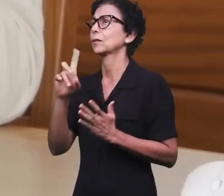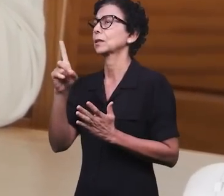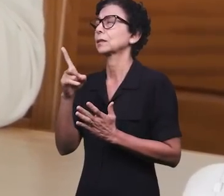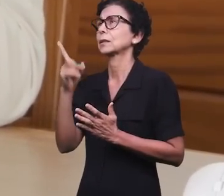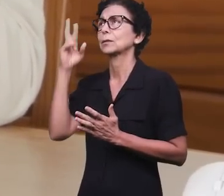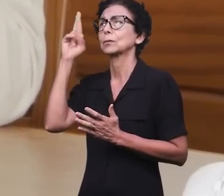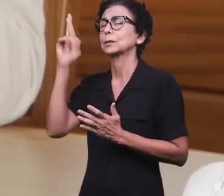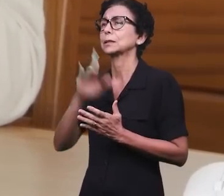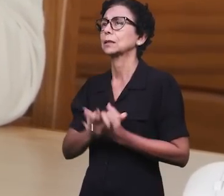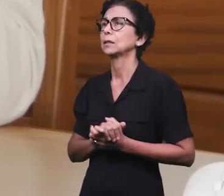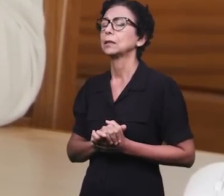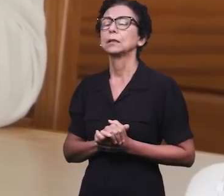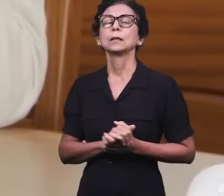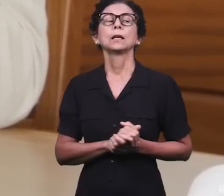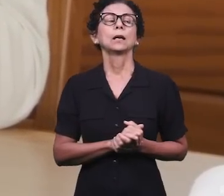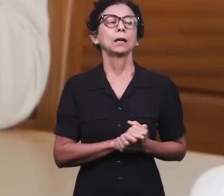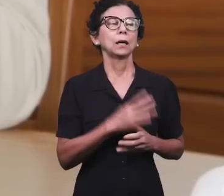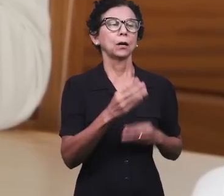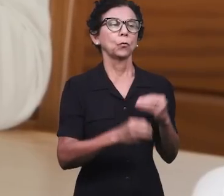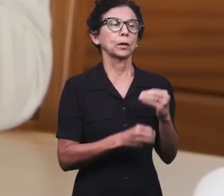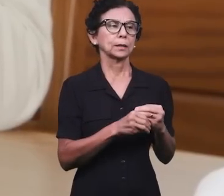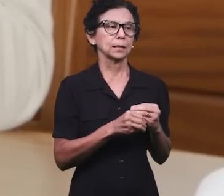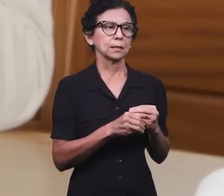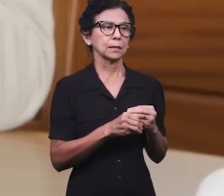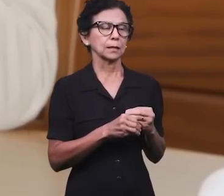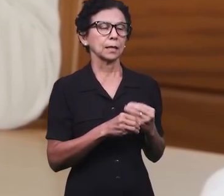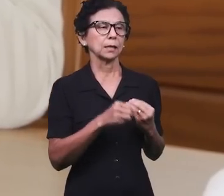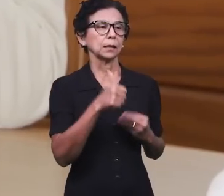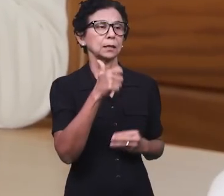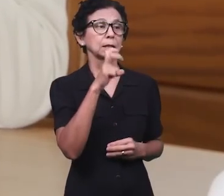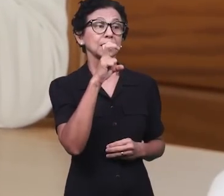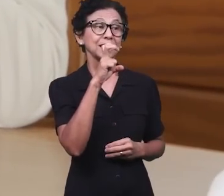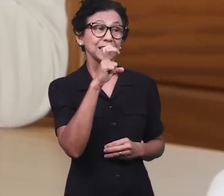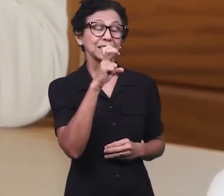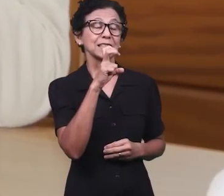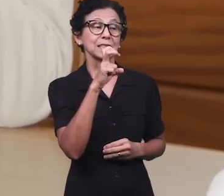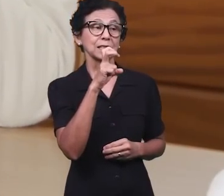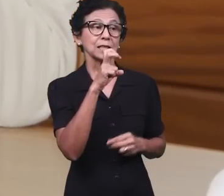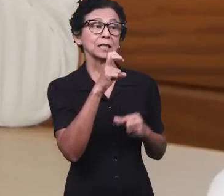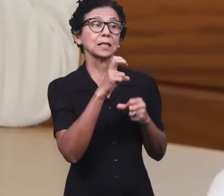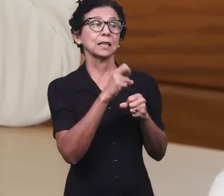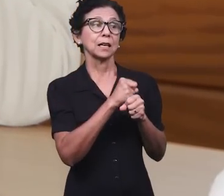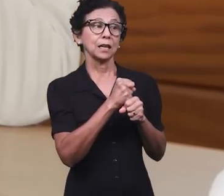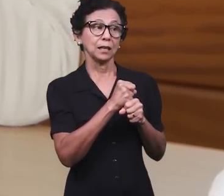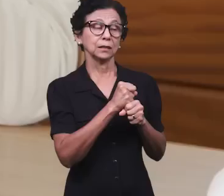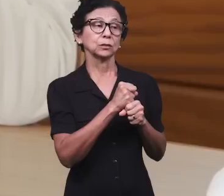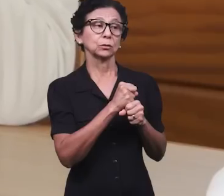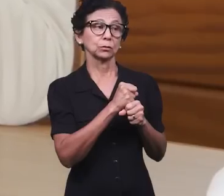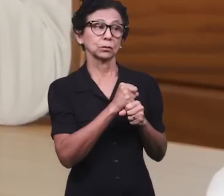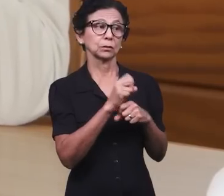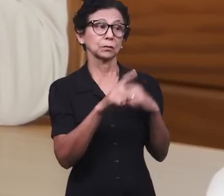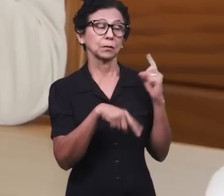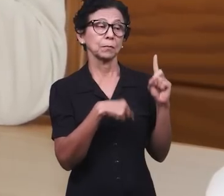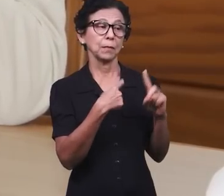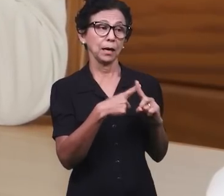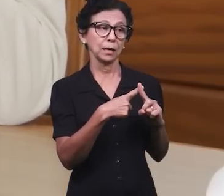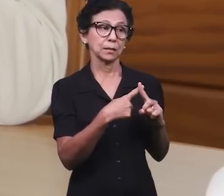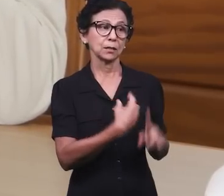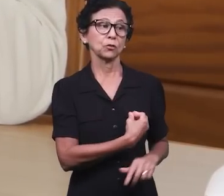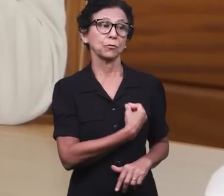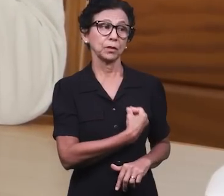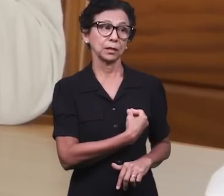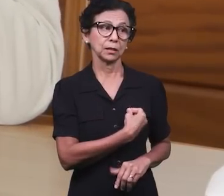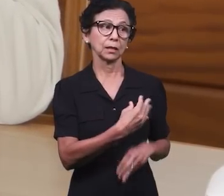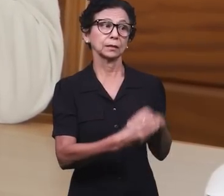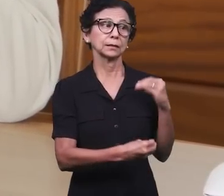ou seja, não quero morrer agora não, Senhor. Não, o Senhor deu 15 anos de vida mais para ele. E nesses 15 anos ele teve o pior, podemos dizer, o